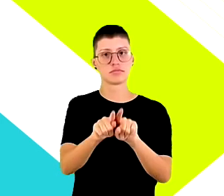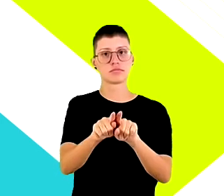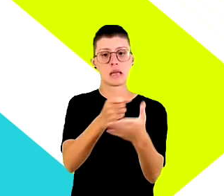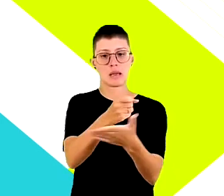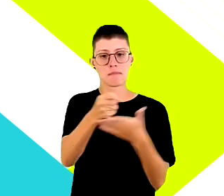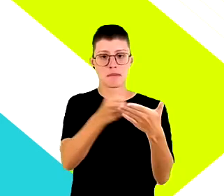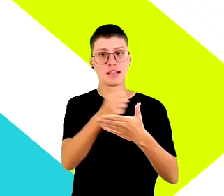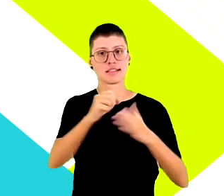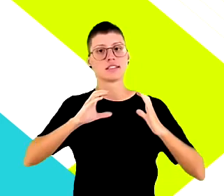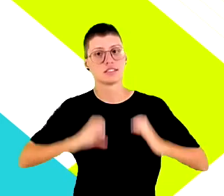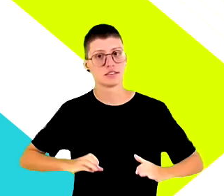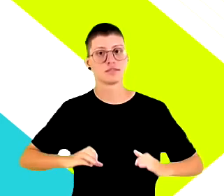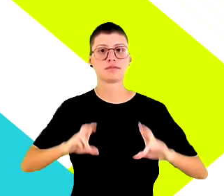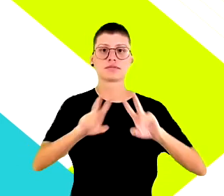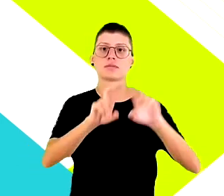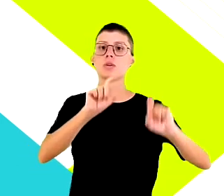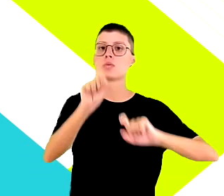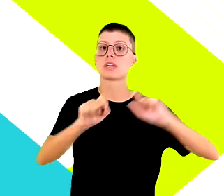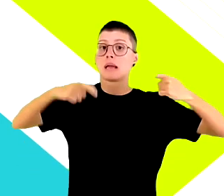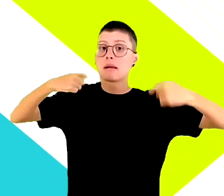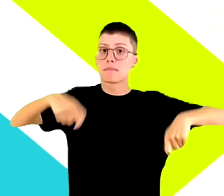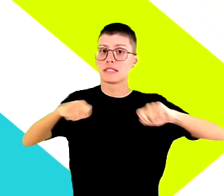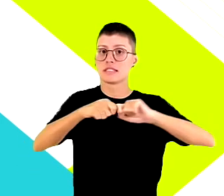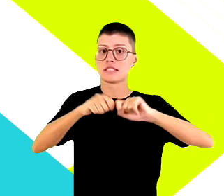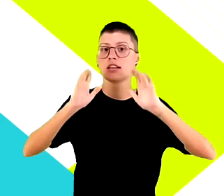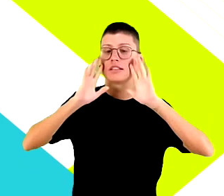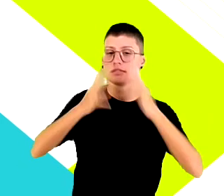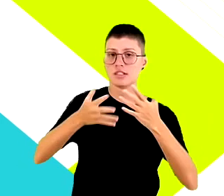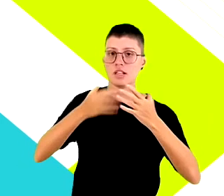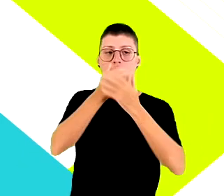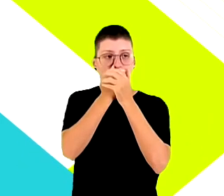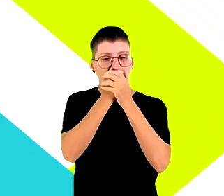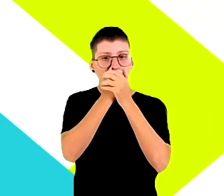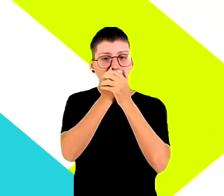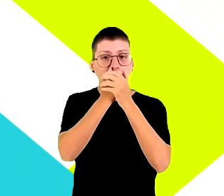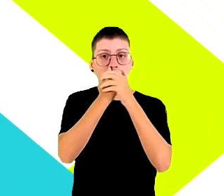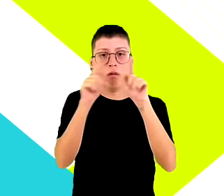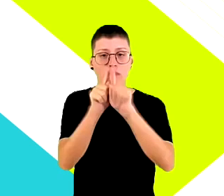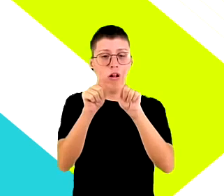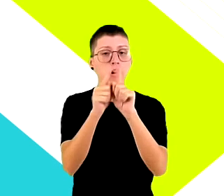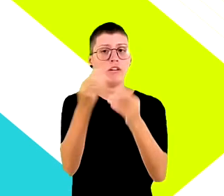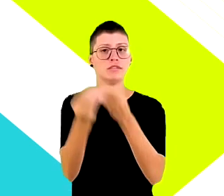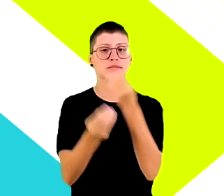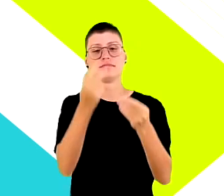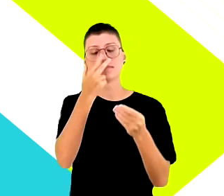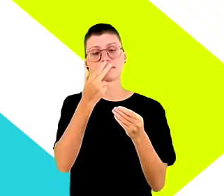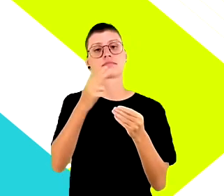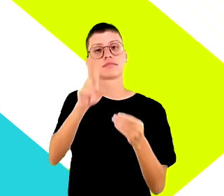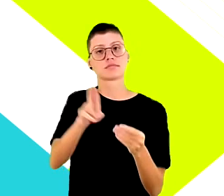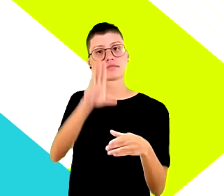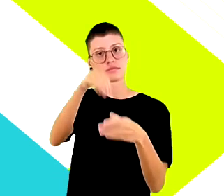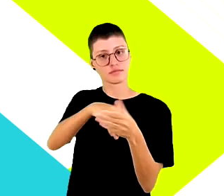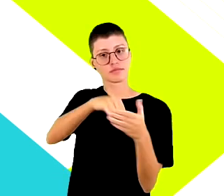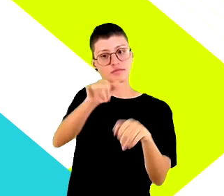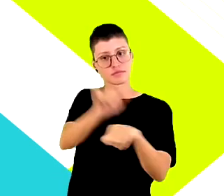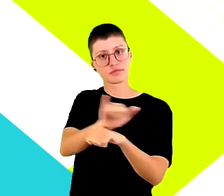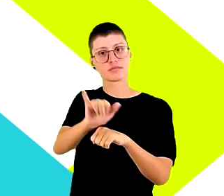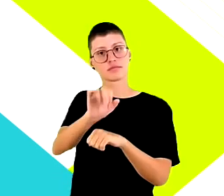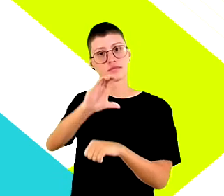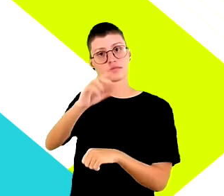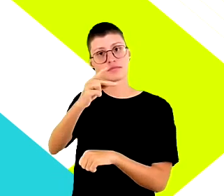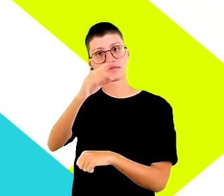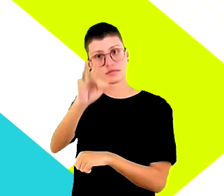comportamental sobre aquele produtor, se ele é um bom ou mau pagador. Aí um pouco das fontes de dados que a gente usa. Então, com um CPF hoje, a gente